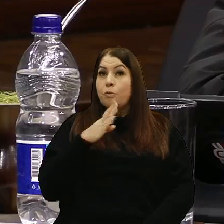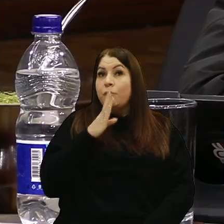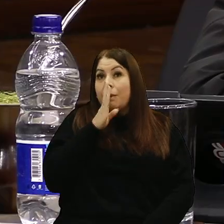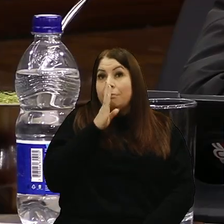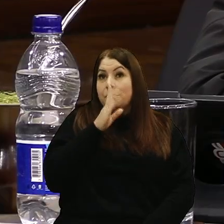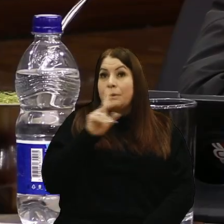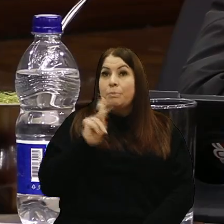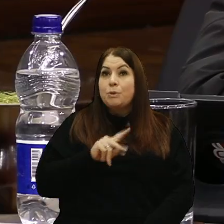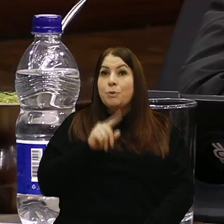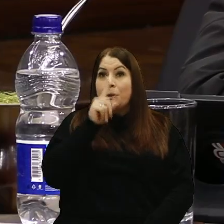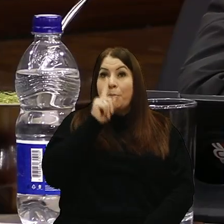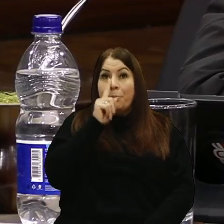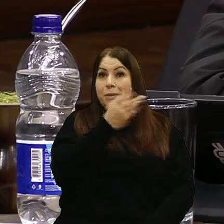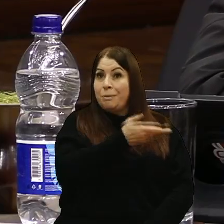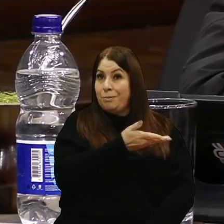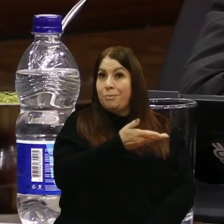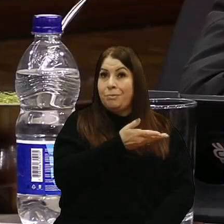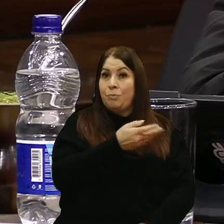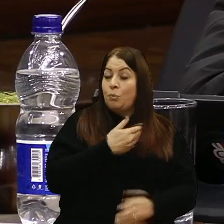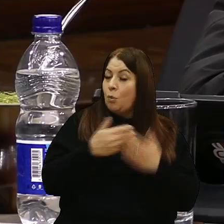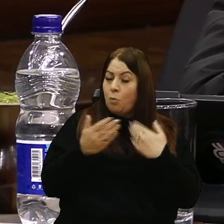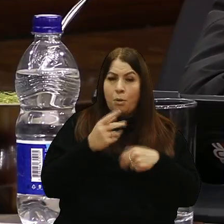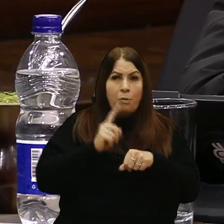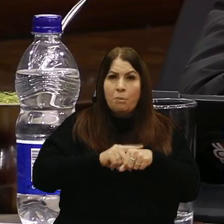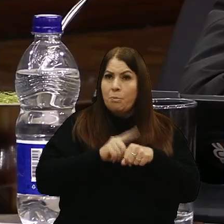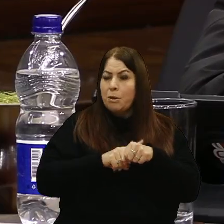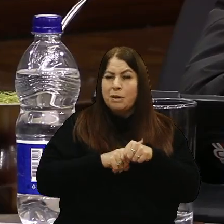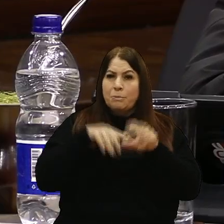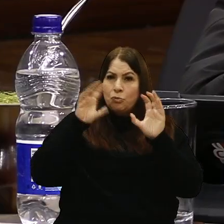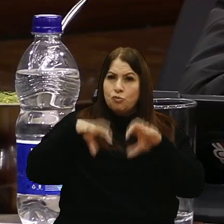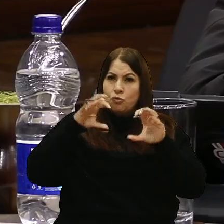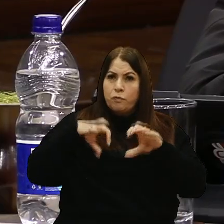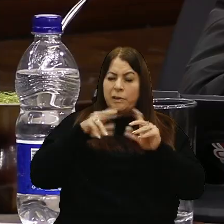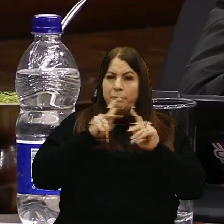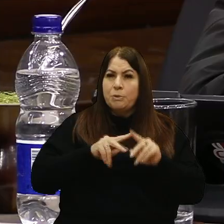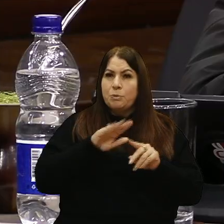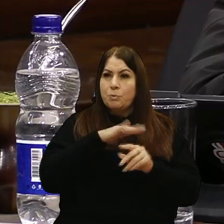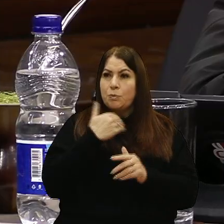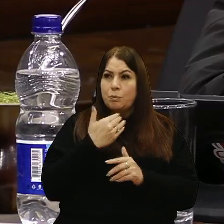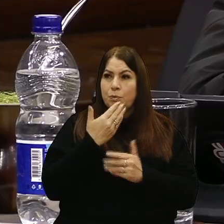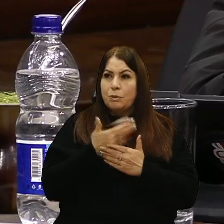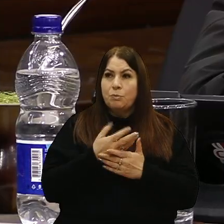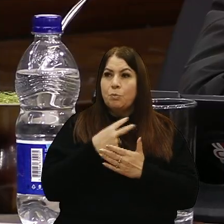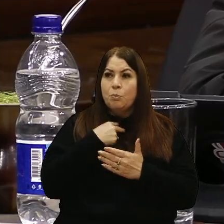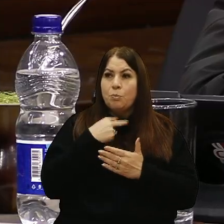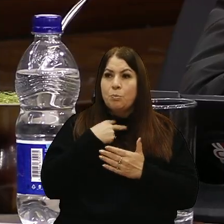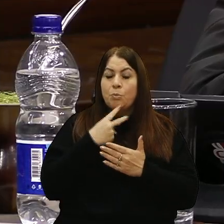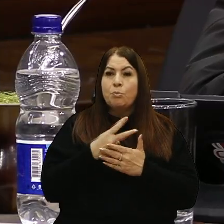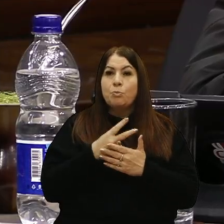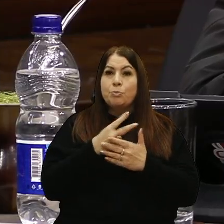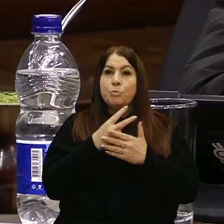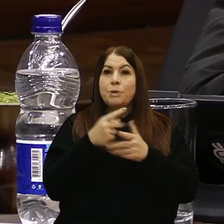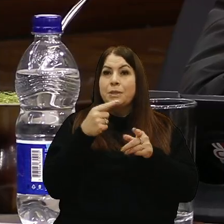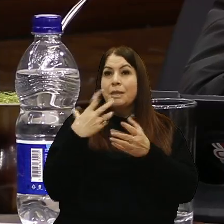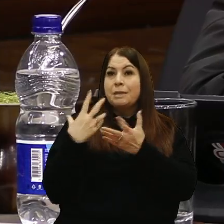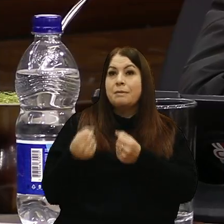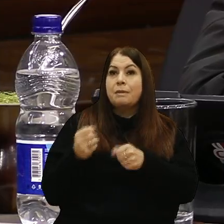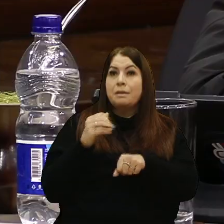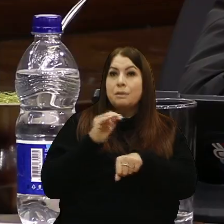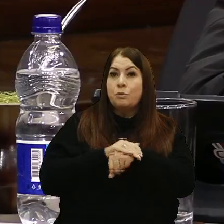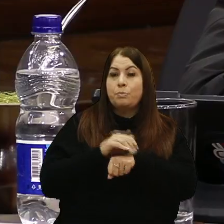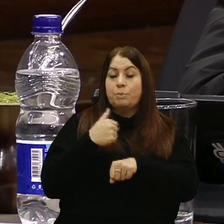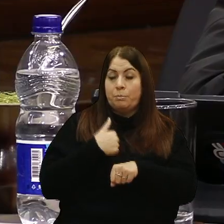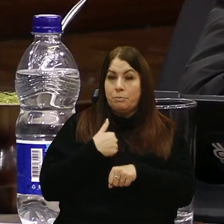estão em risco. A qualquer momento pode vir uma chuva e essas pessoas morrerem. Eu não posso carregar comigo essa culpa.